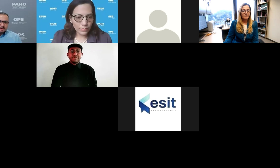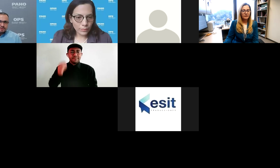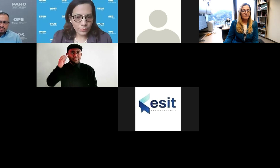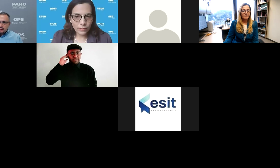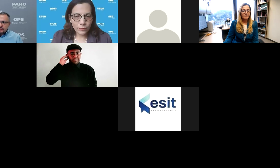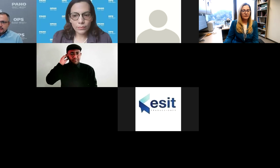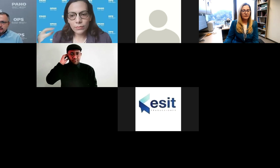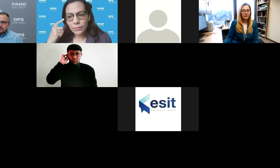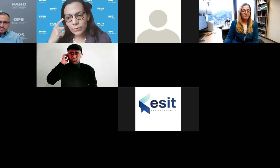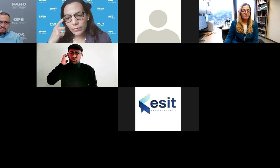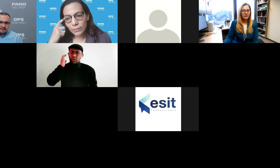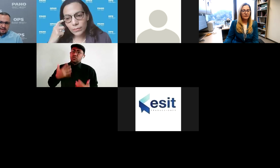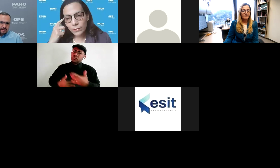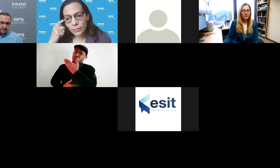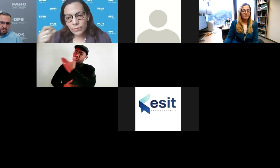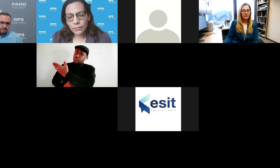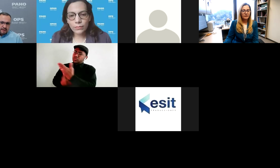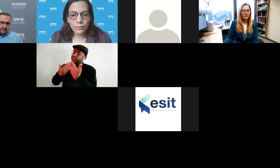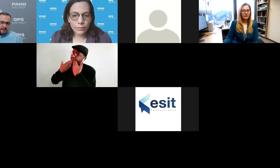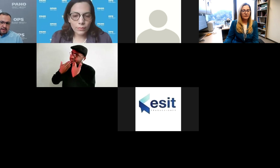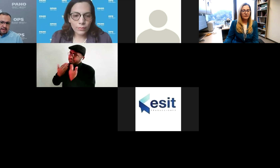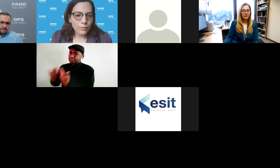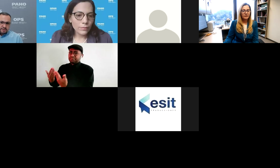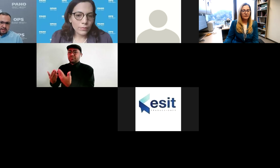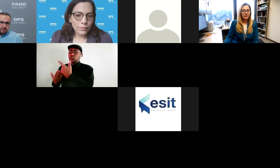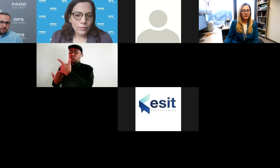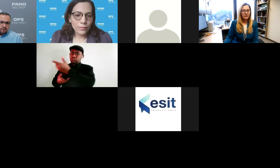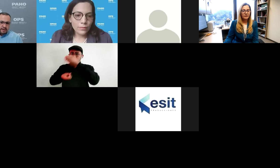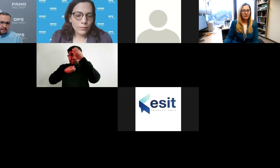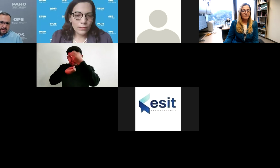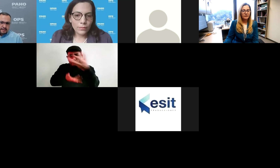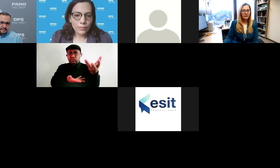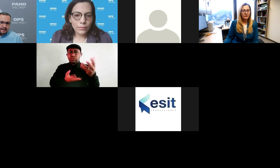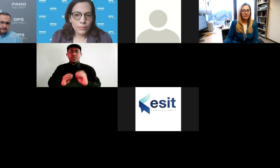Obrigado, doutora Peralta, por toda a informação que nos deu hoje.